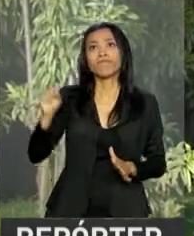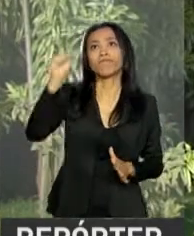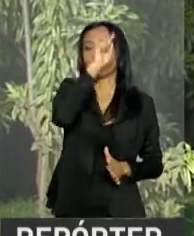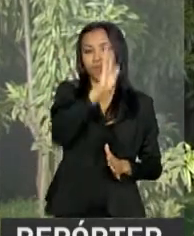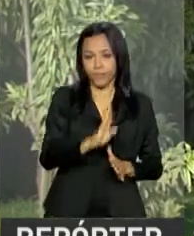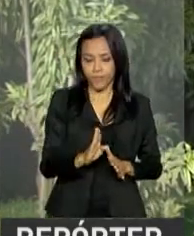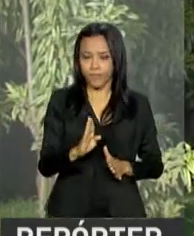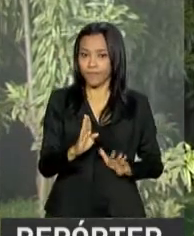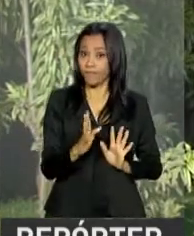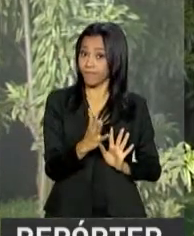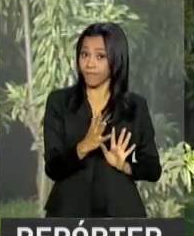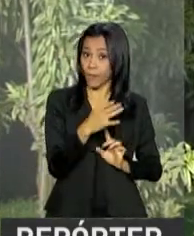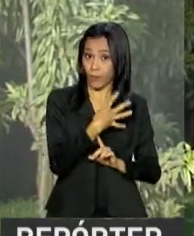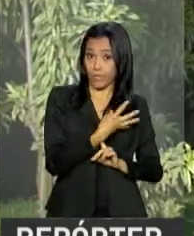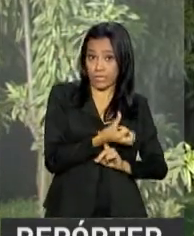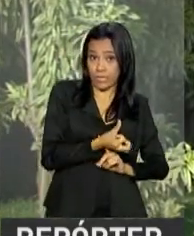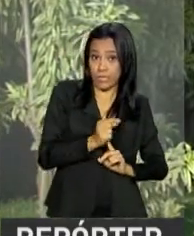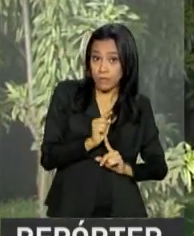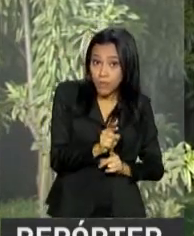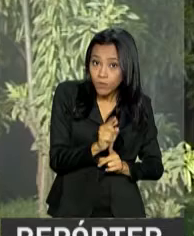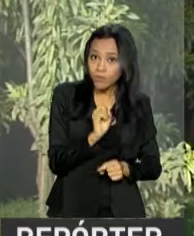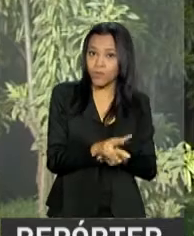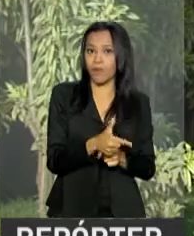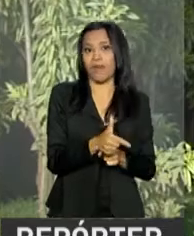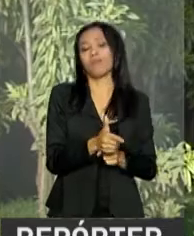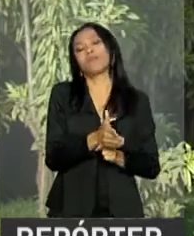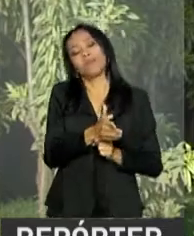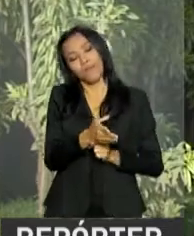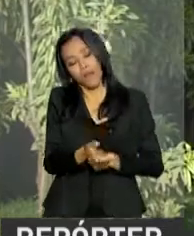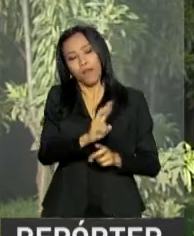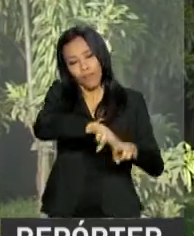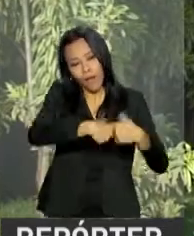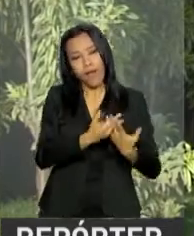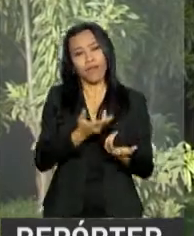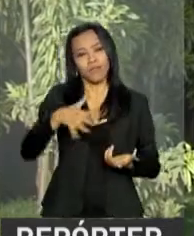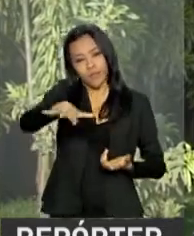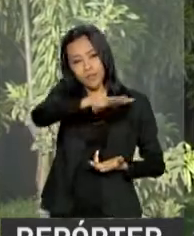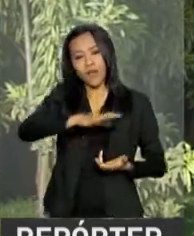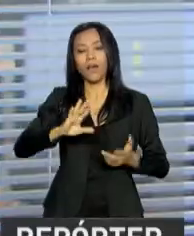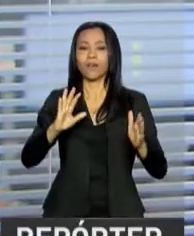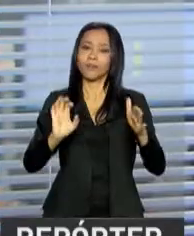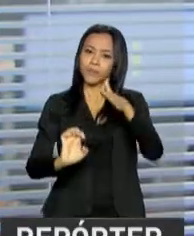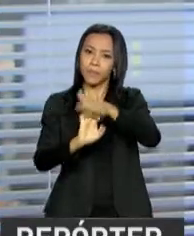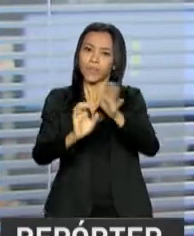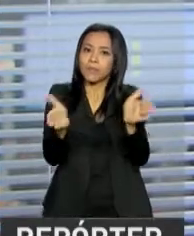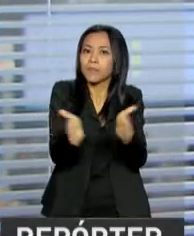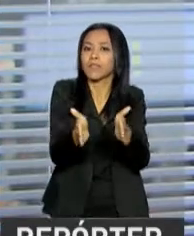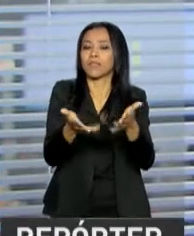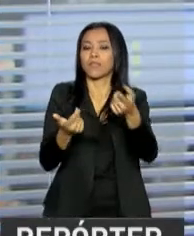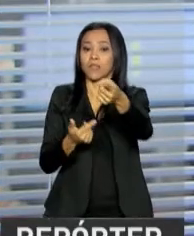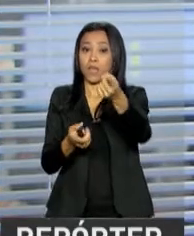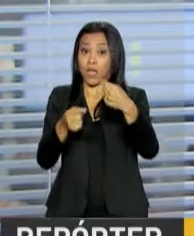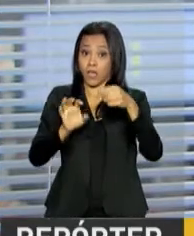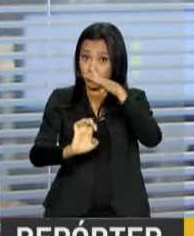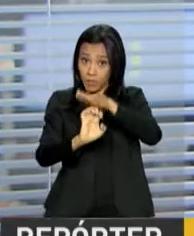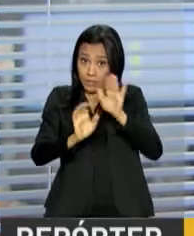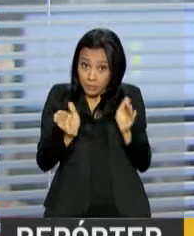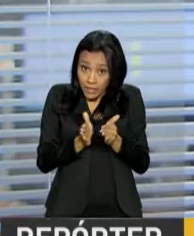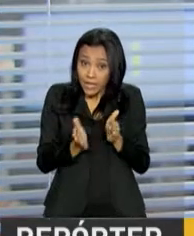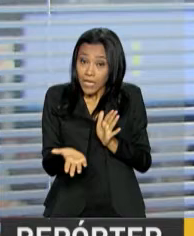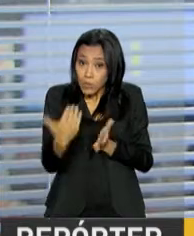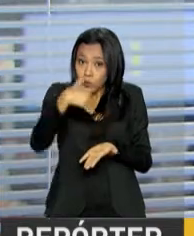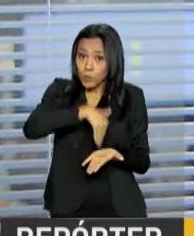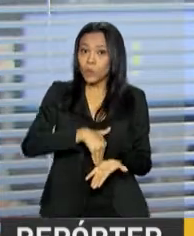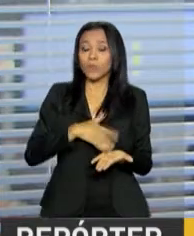sendo 46 mil empregos gerados pelo pequeno negócio as pequenas empresas foram as últimas a